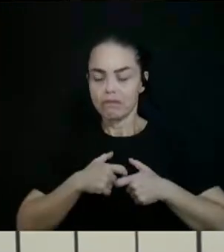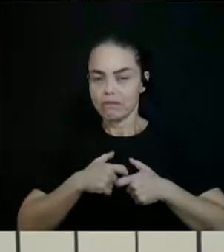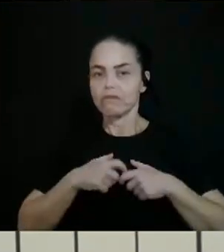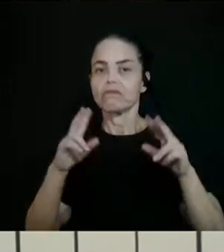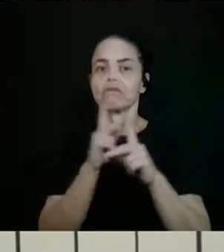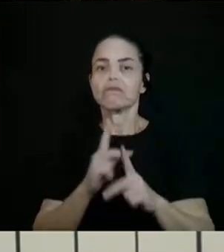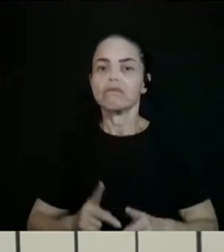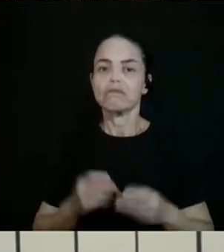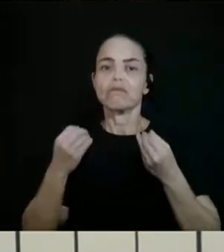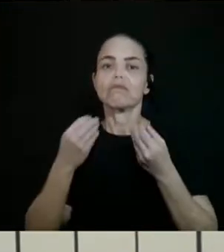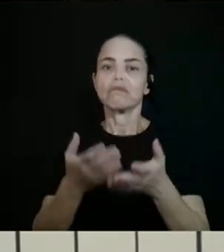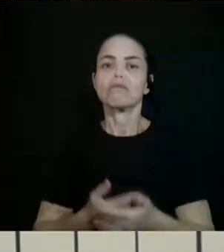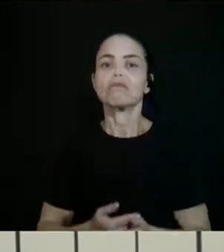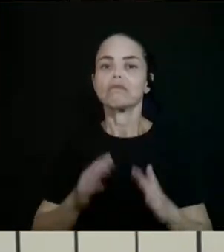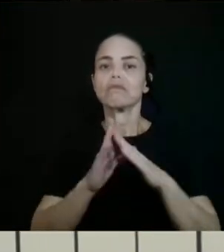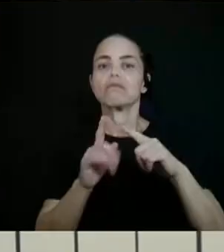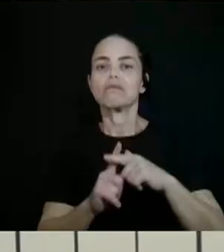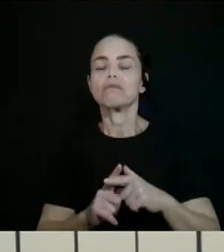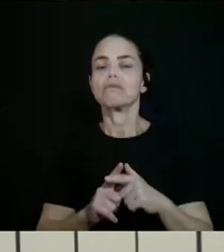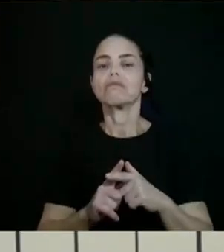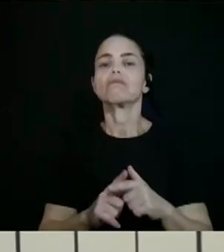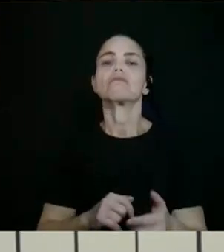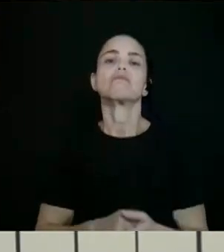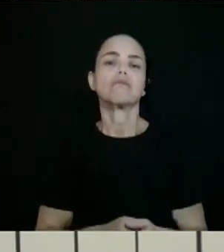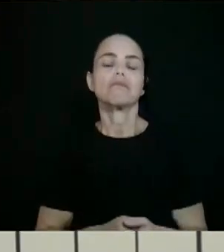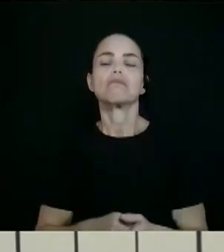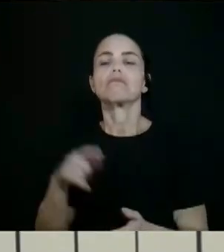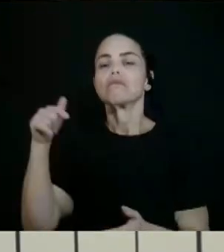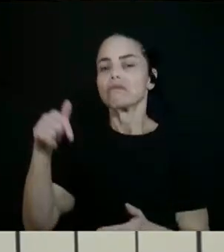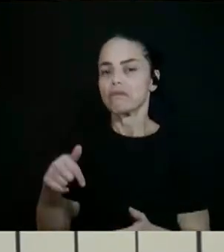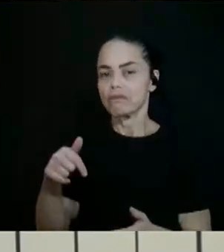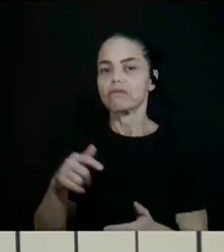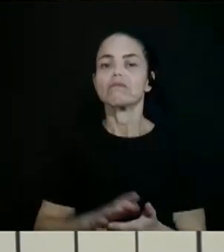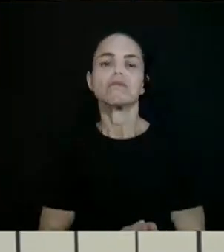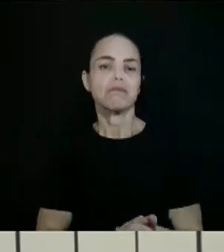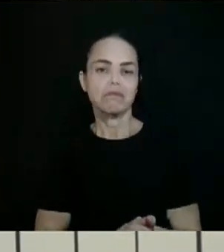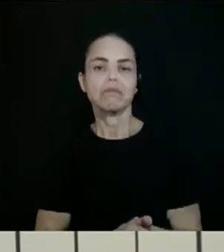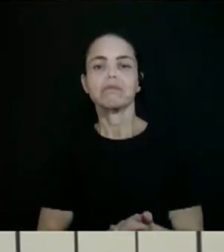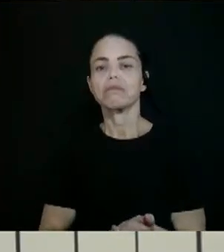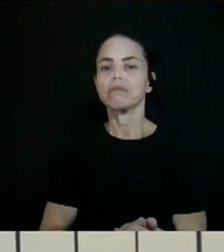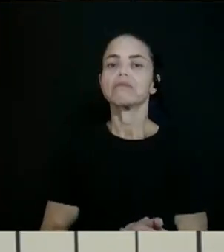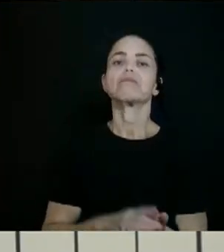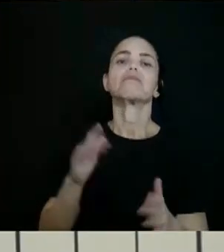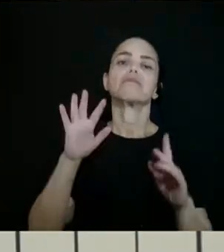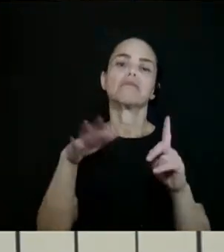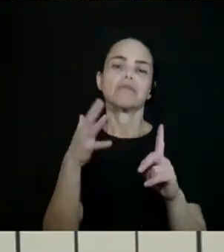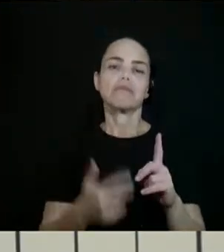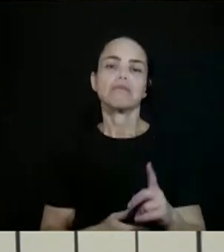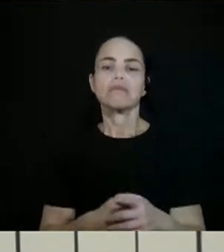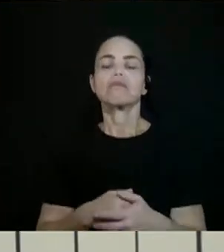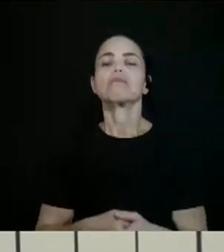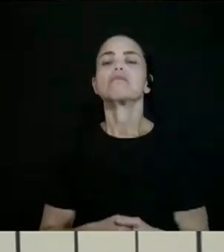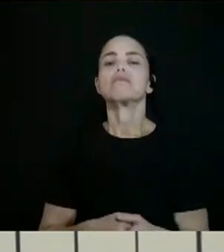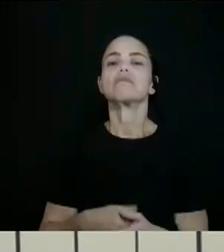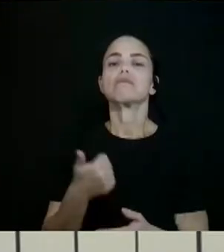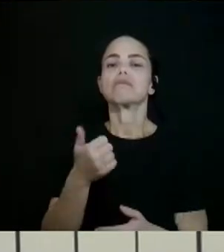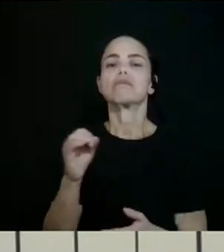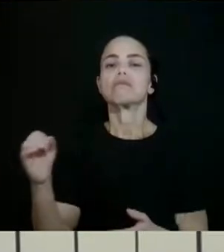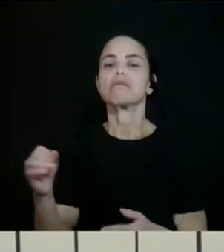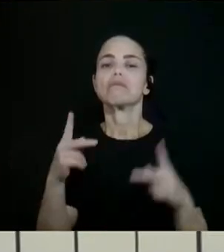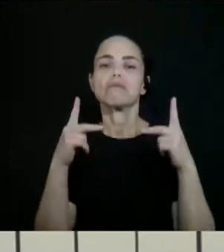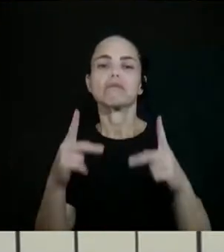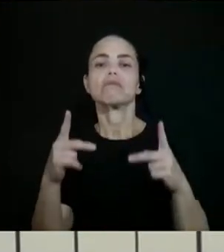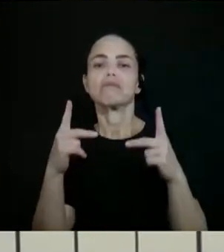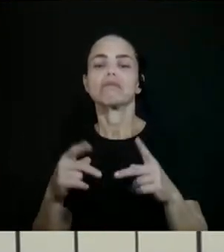entregue à Igreja de Jesus Cristo dos Santos dos Últimos Dias, em homenagem aos 100 anos de pregação aqui no